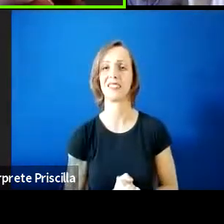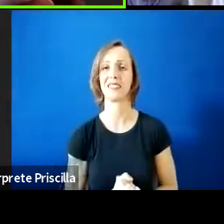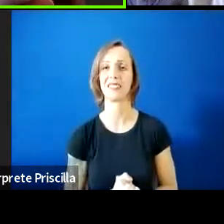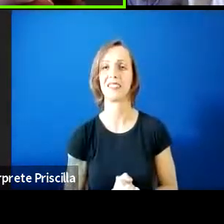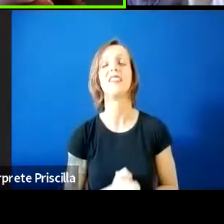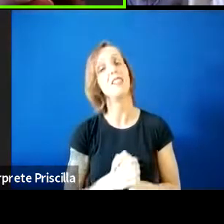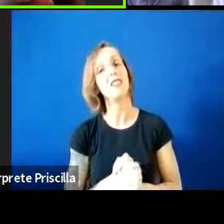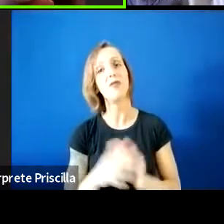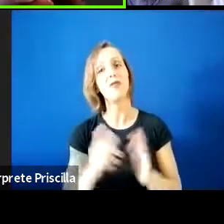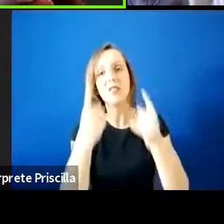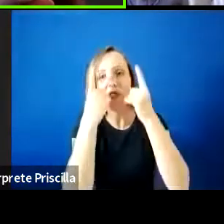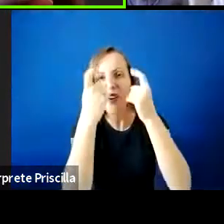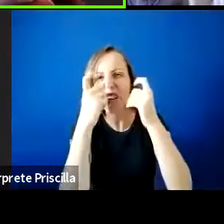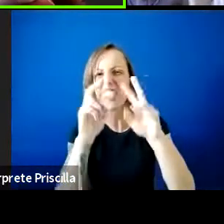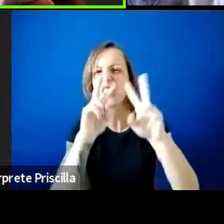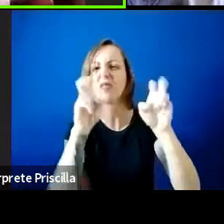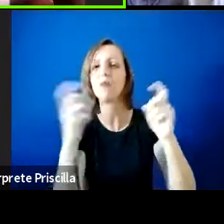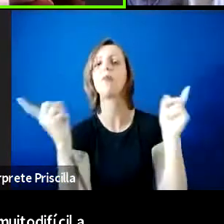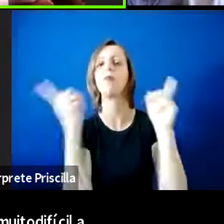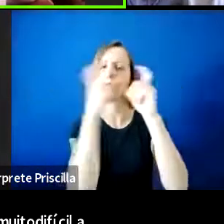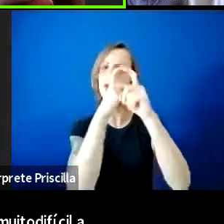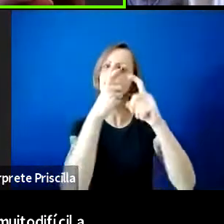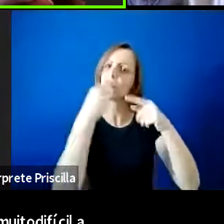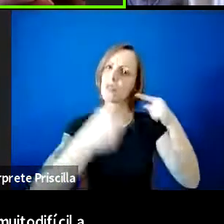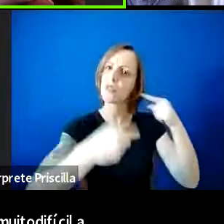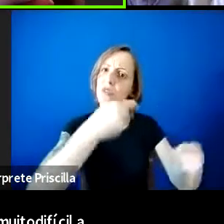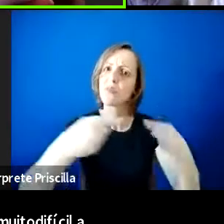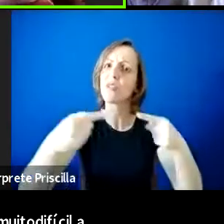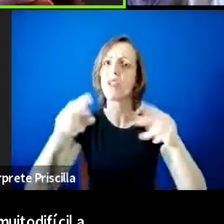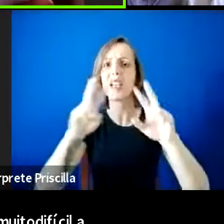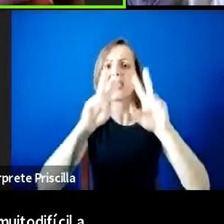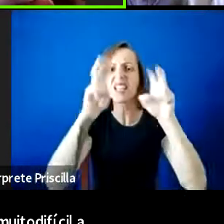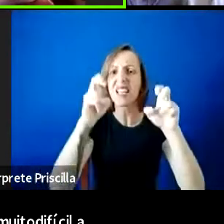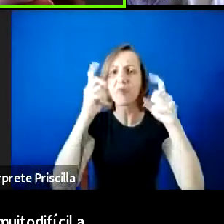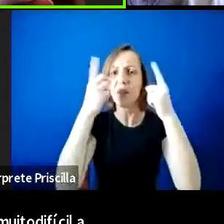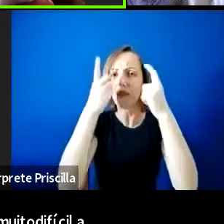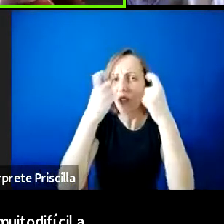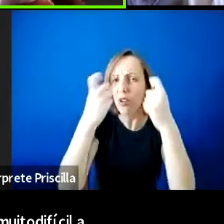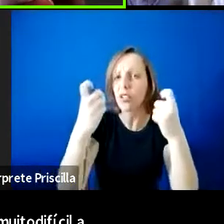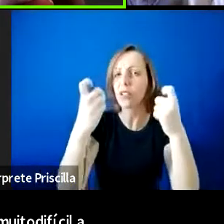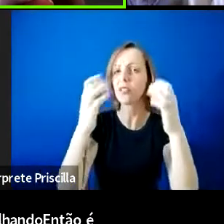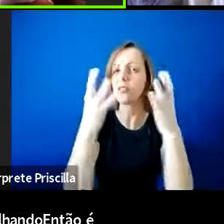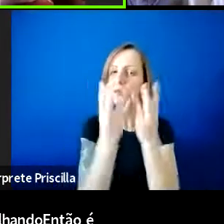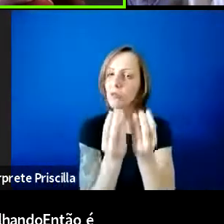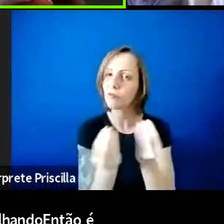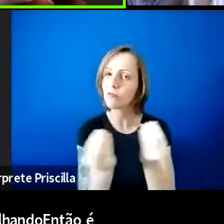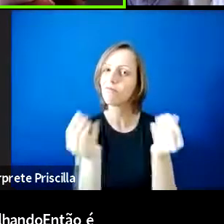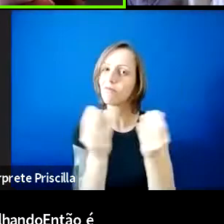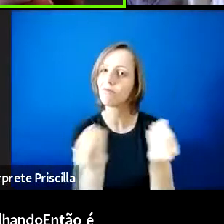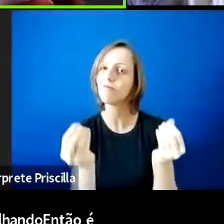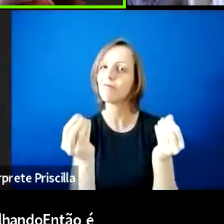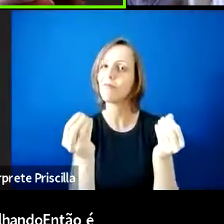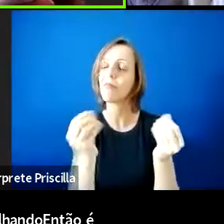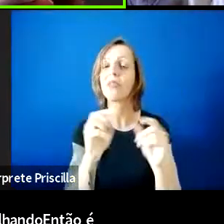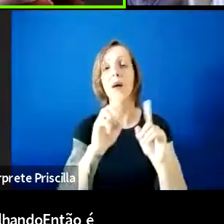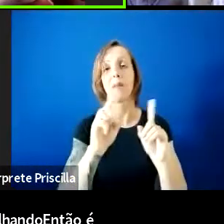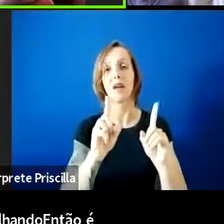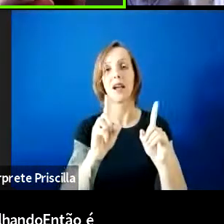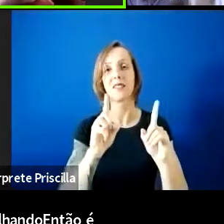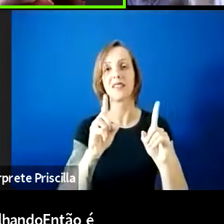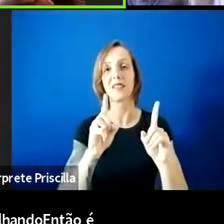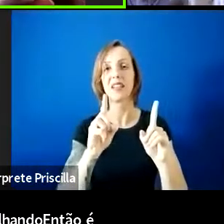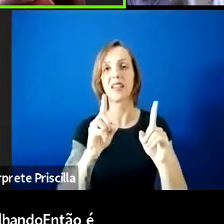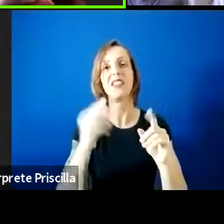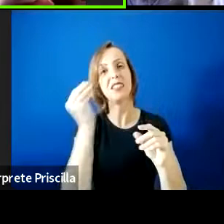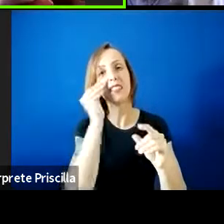estar trabalhando, então, é um tema delicado, digo eu, mas que a gente vem trabalhando enquanto movimento também. A gente